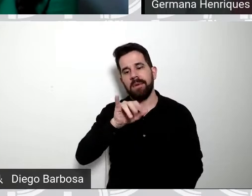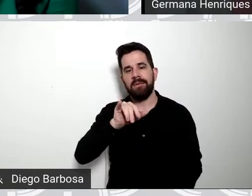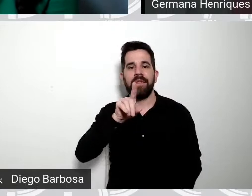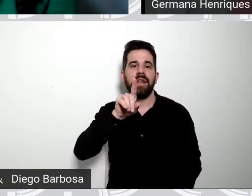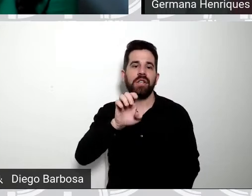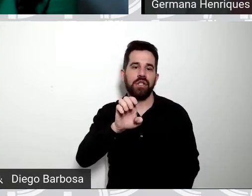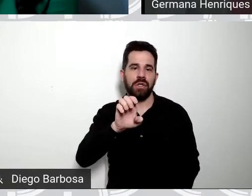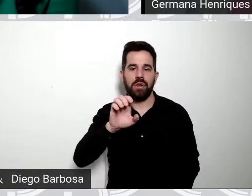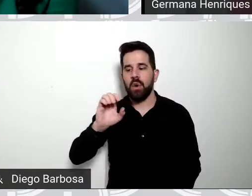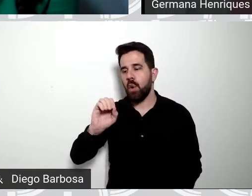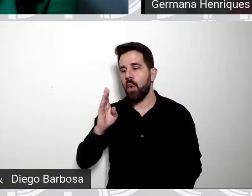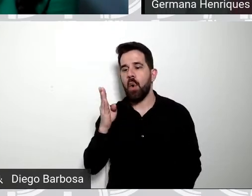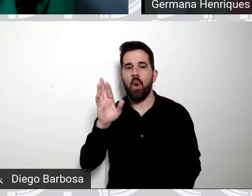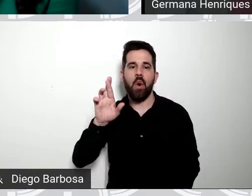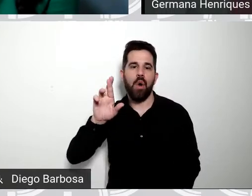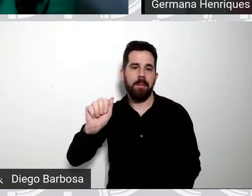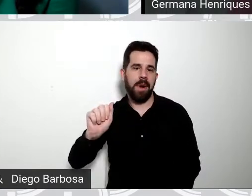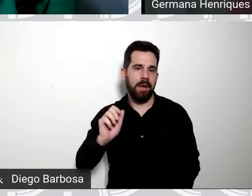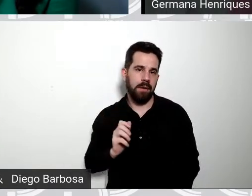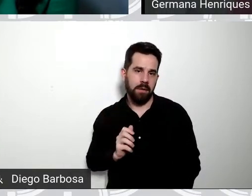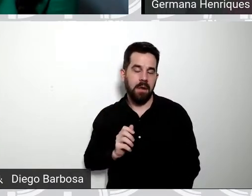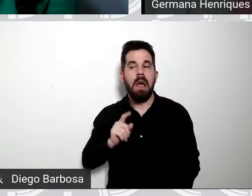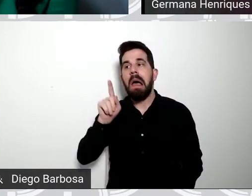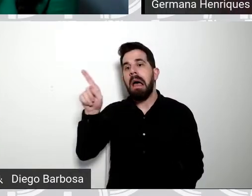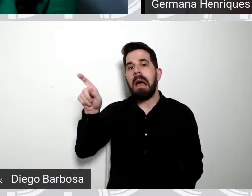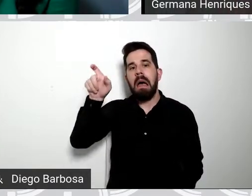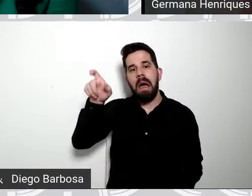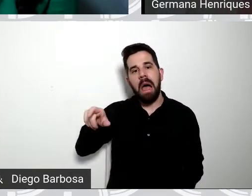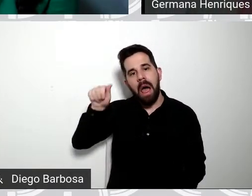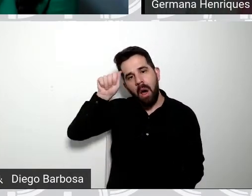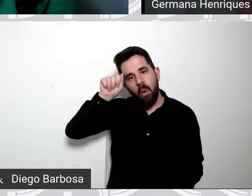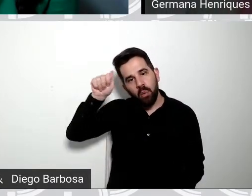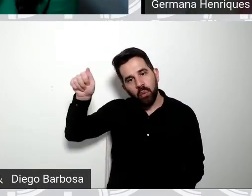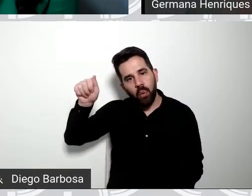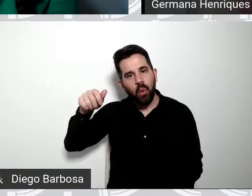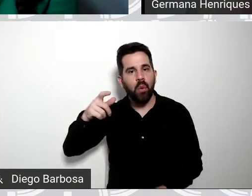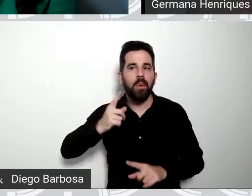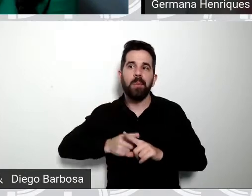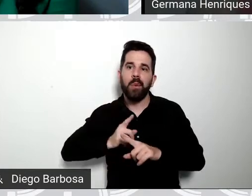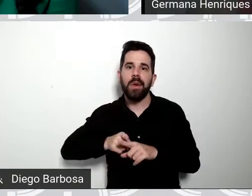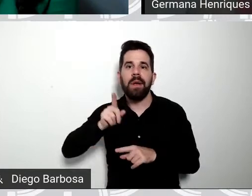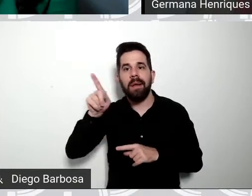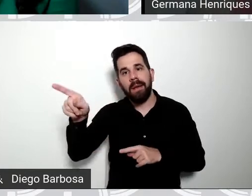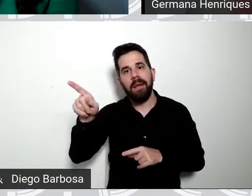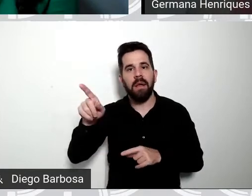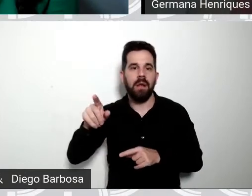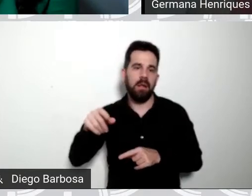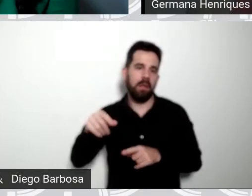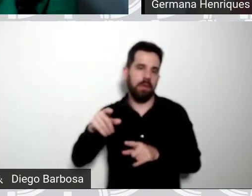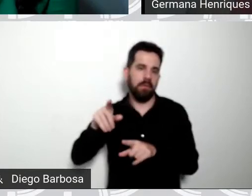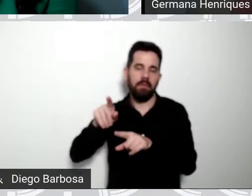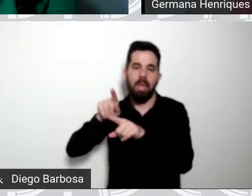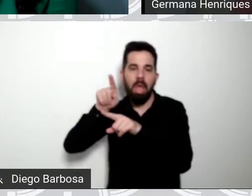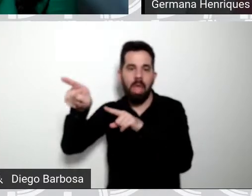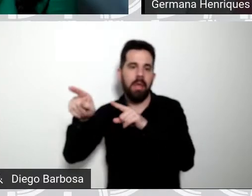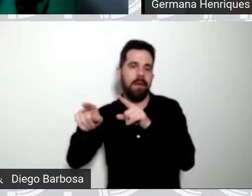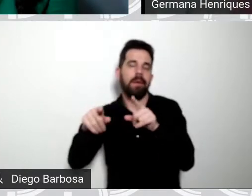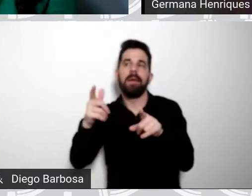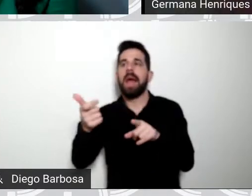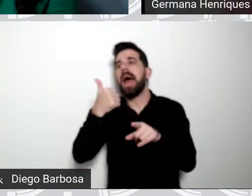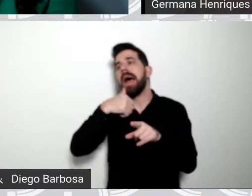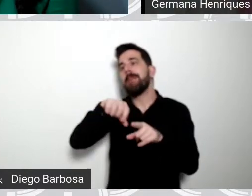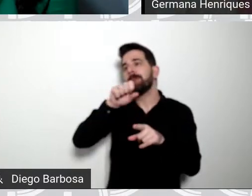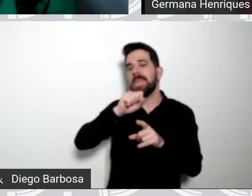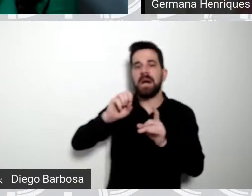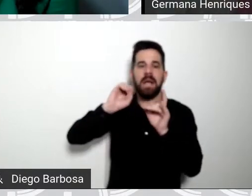o problema do autor tal é porque ele é tal coisa, porque a mãe o abandonou,